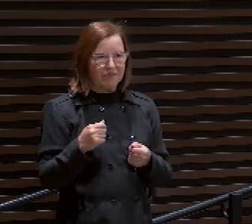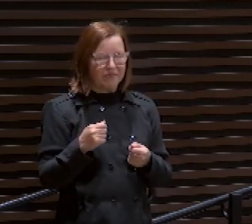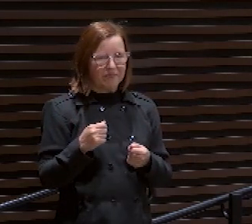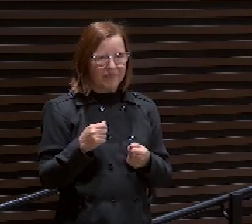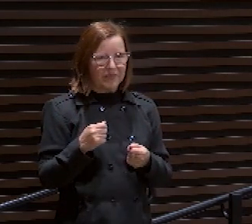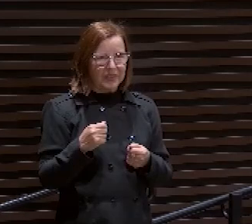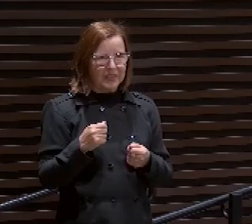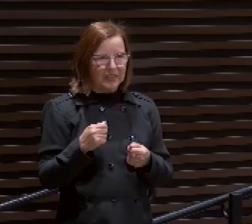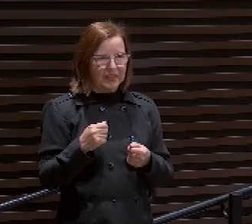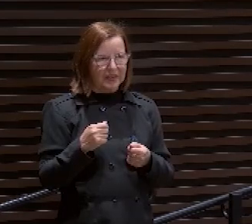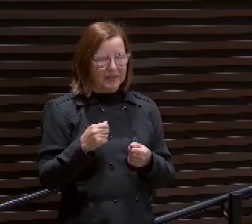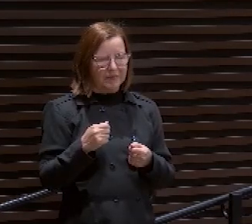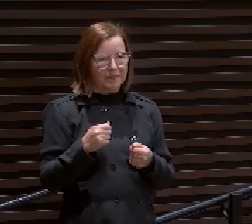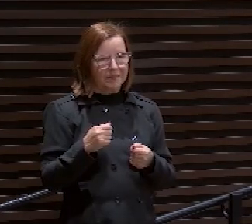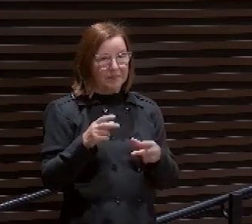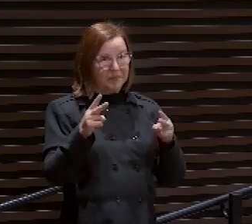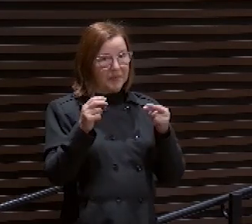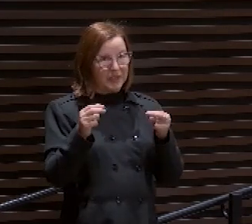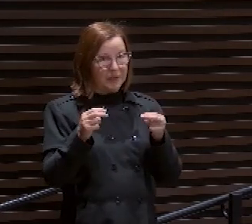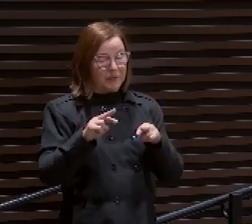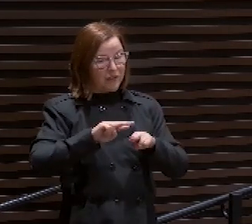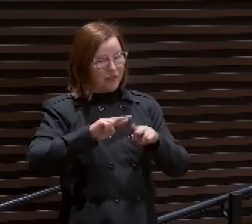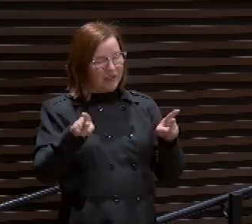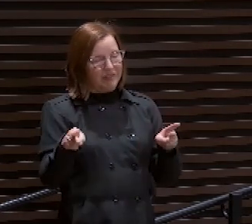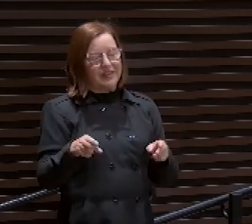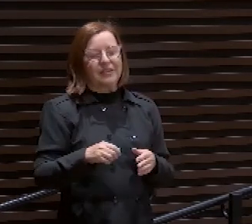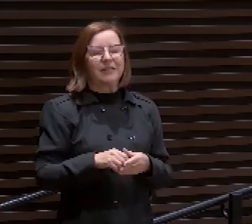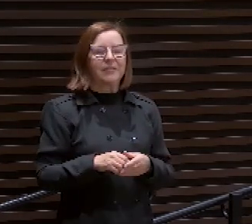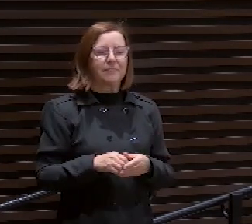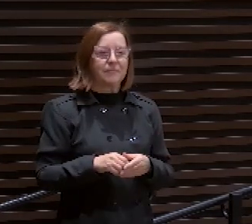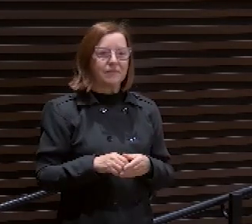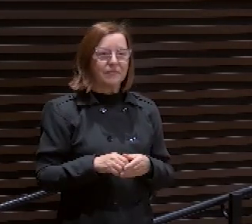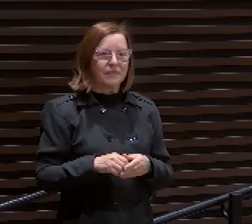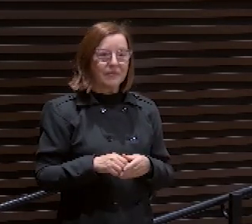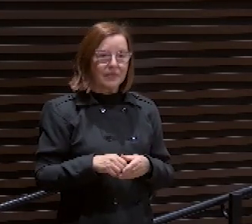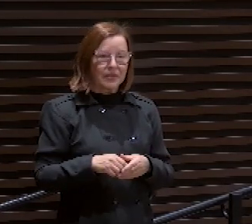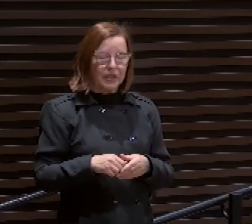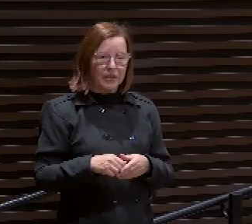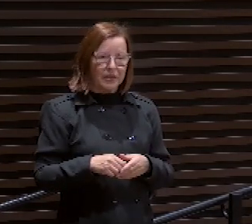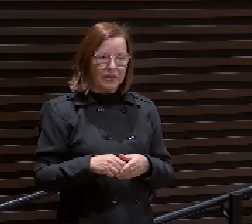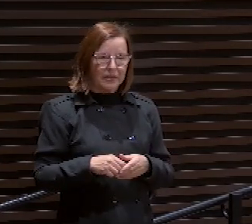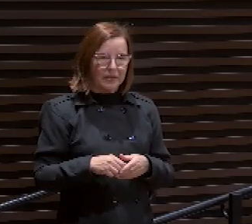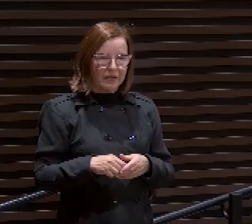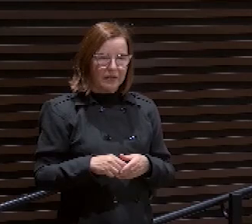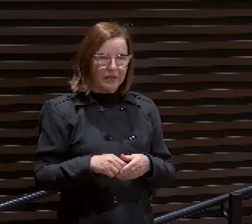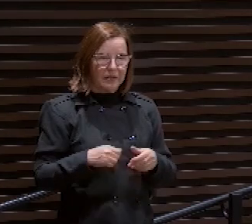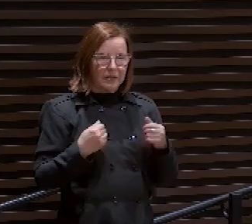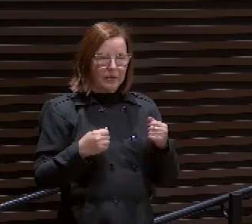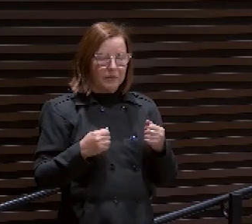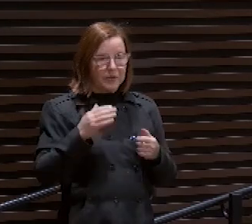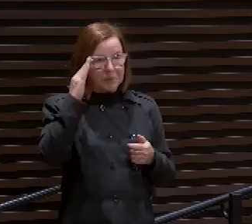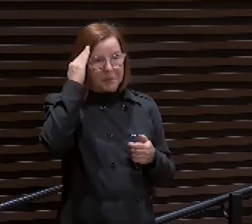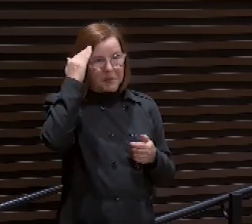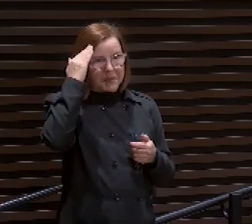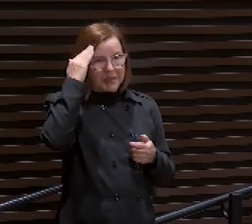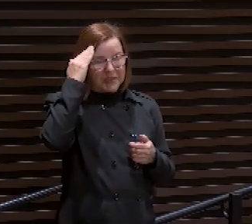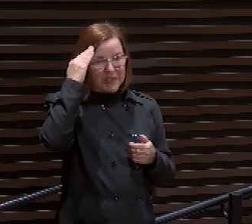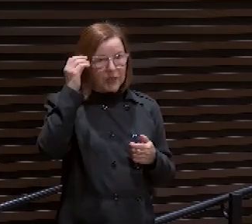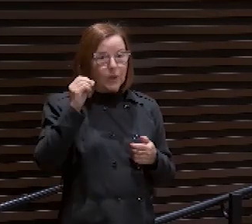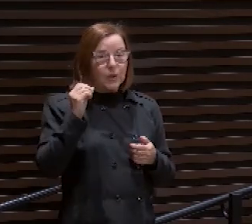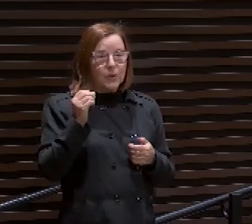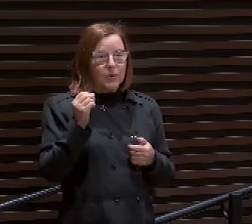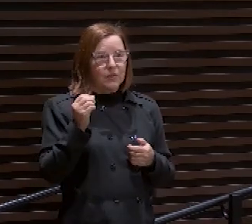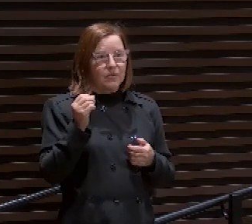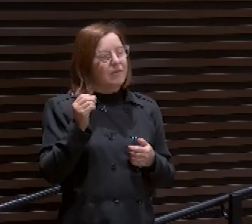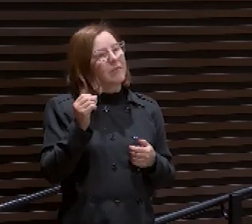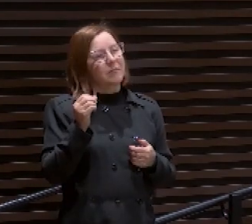sentimento. O que nós precisamos considerar, assim como o Senhor faz aqui na palavra de Deus, tanto no Antigo Testamento quanto no Novo,